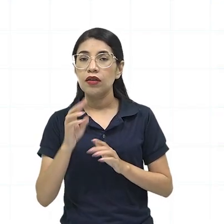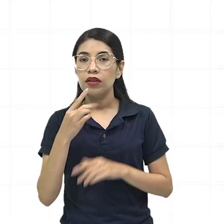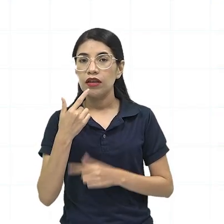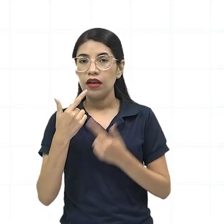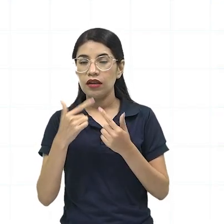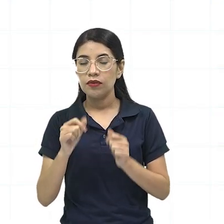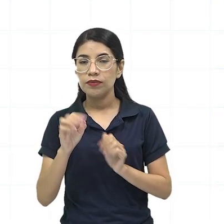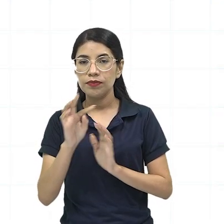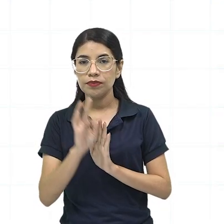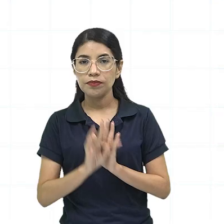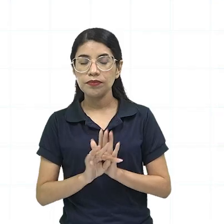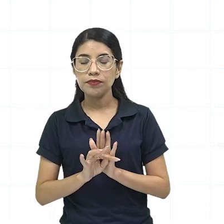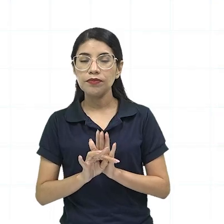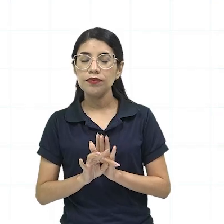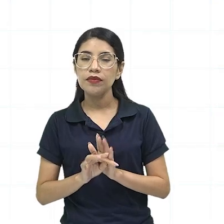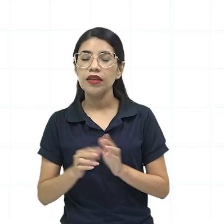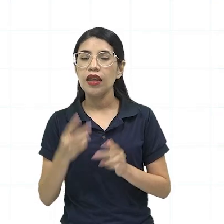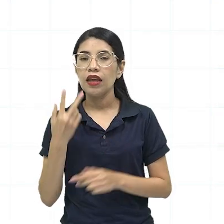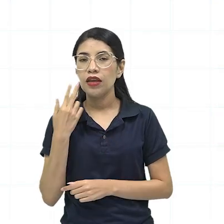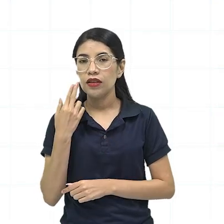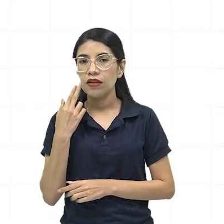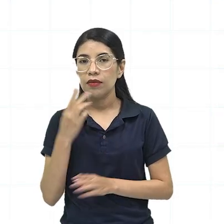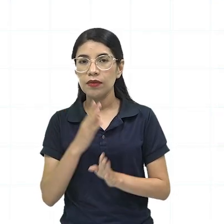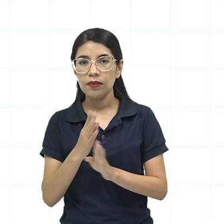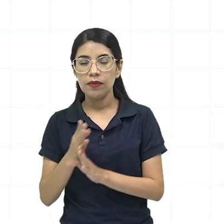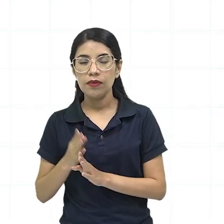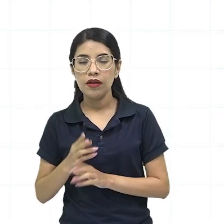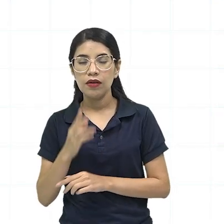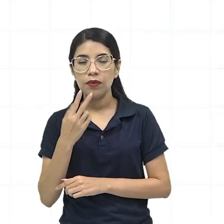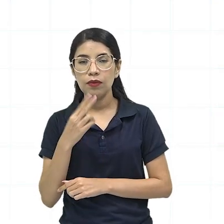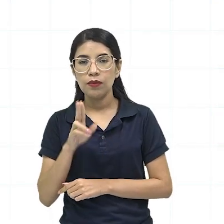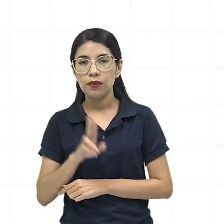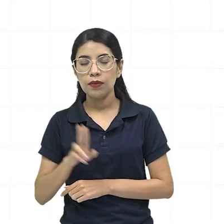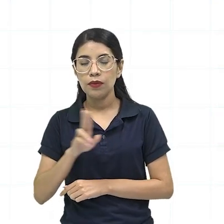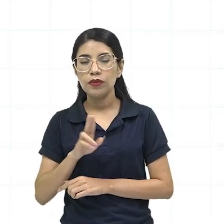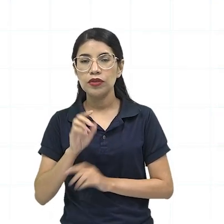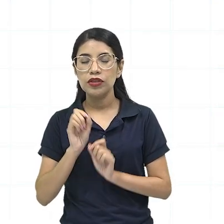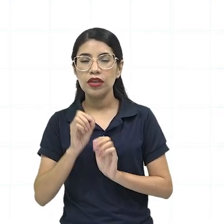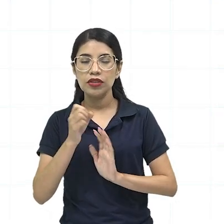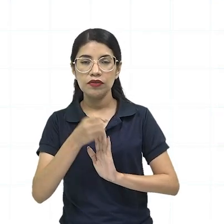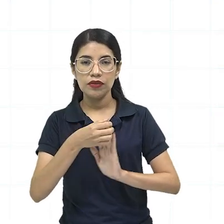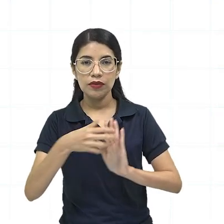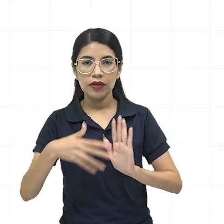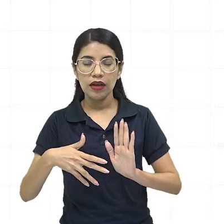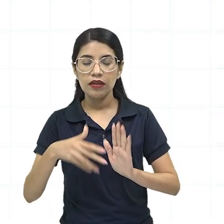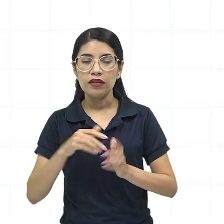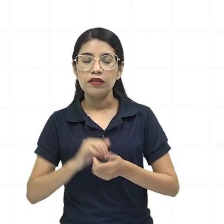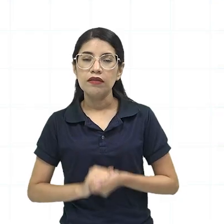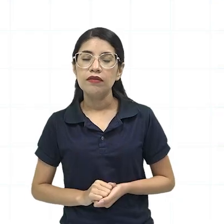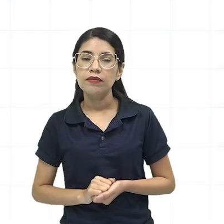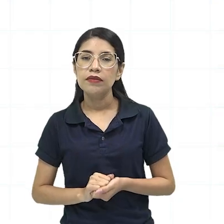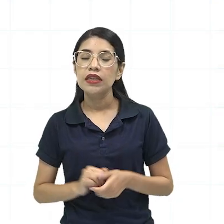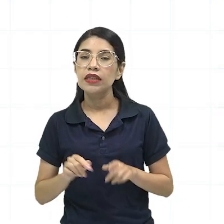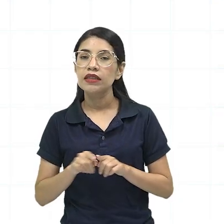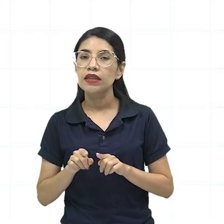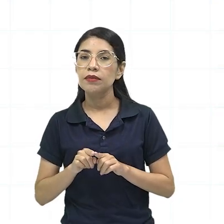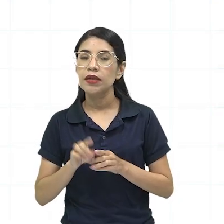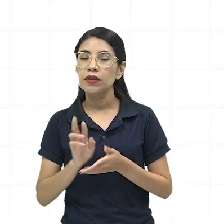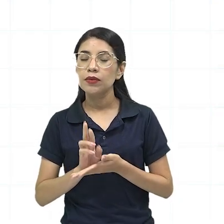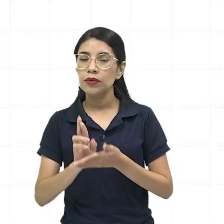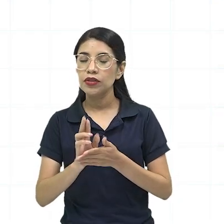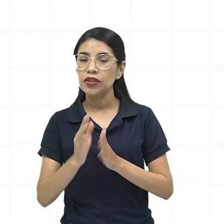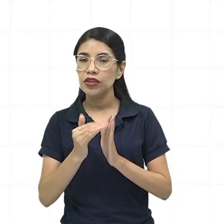de divulgação científica, é comum encontrar o uso de linguagem figurada, a gente falou sobre as analogias, né? E recursos